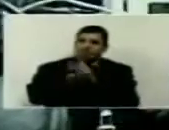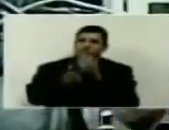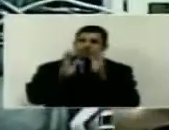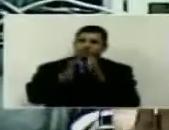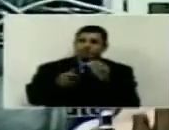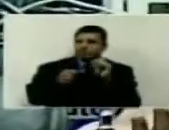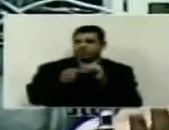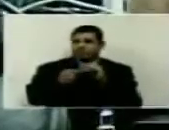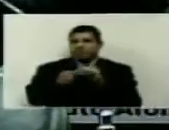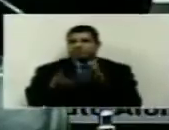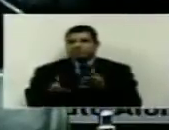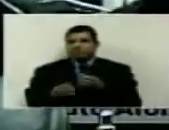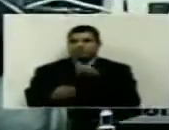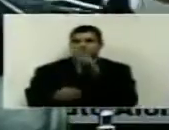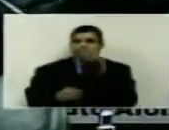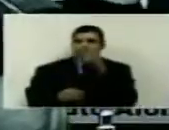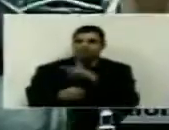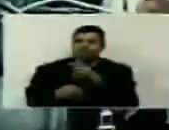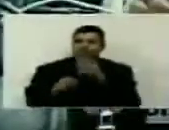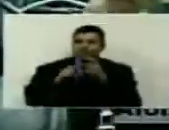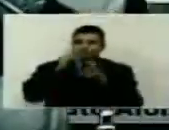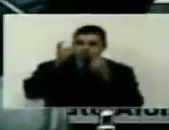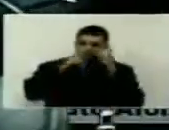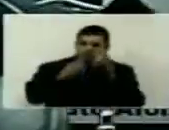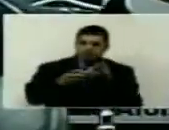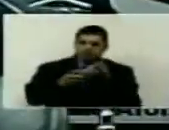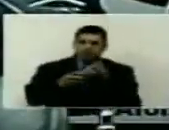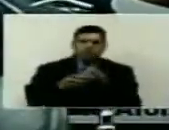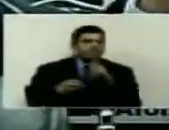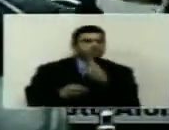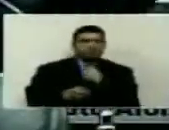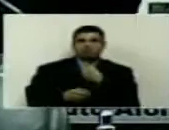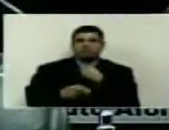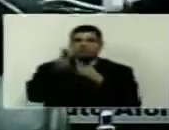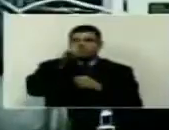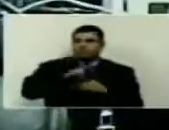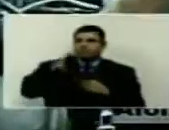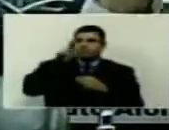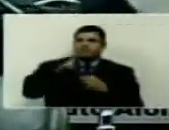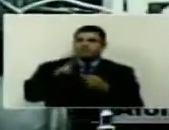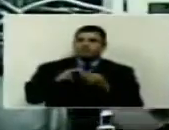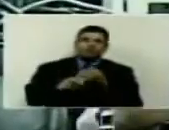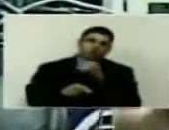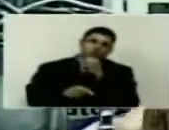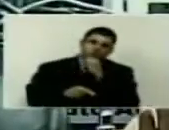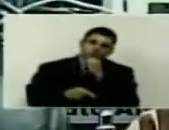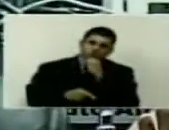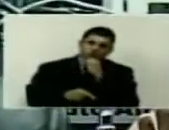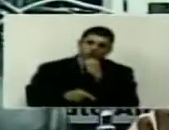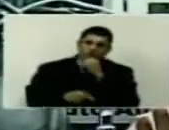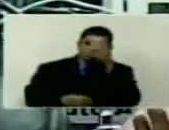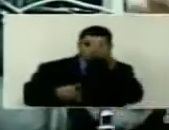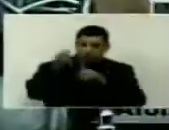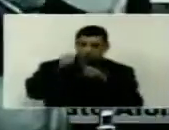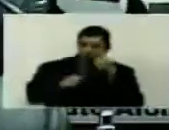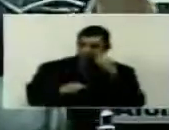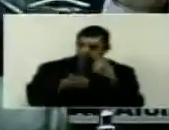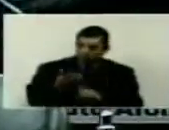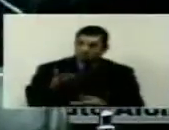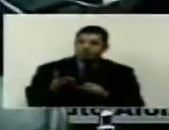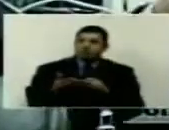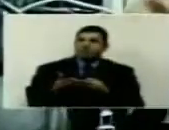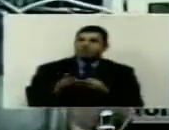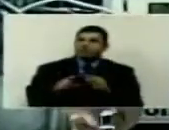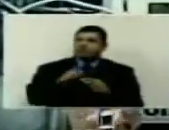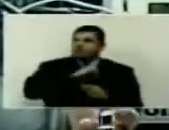já está consumado. E aí a expressão que nós podemos usar é: não adianta chorar mais o leite derramado e nos